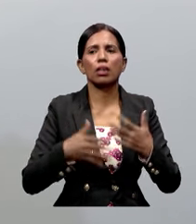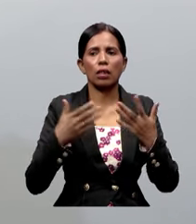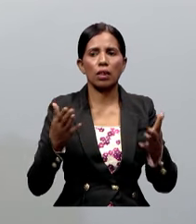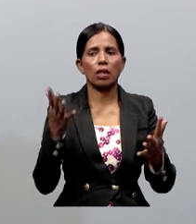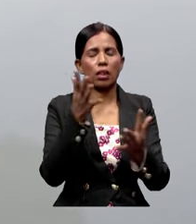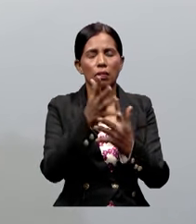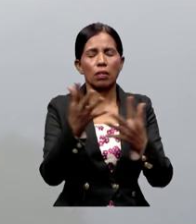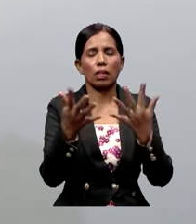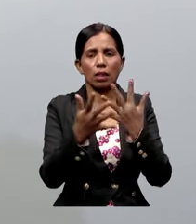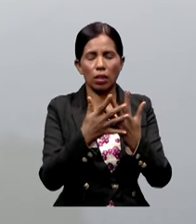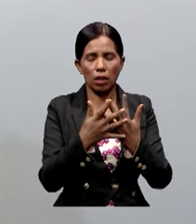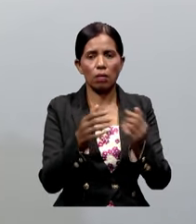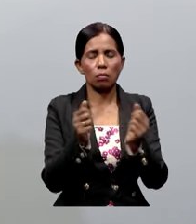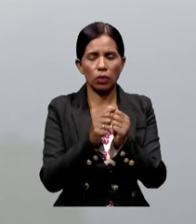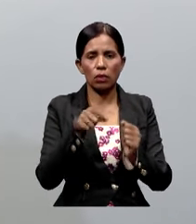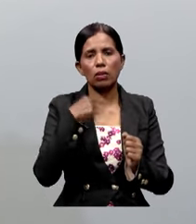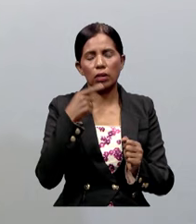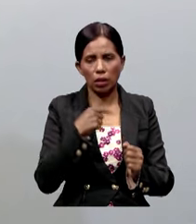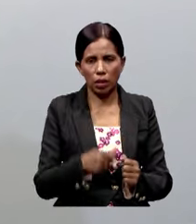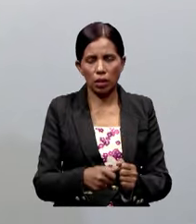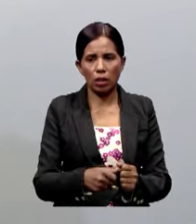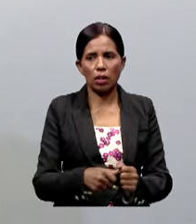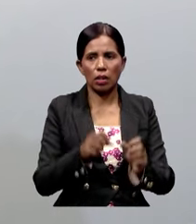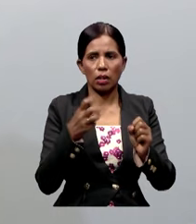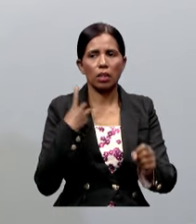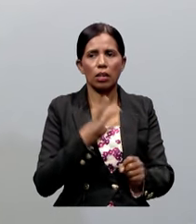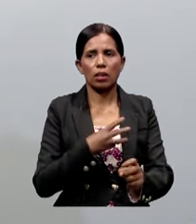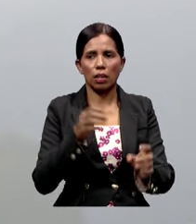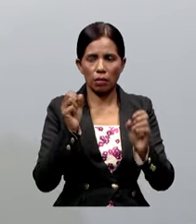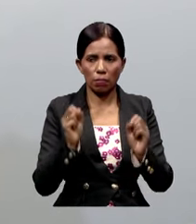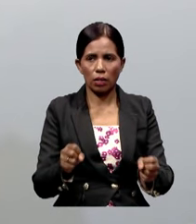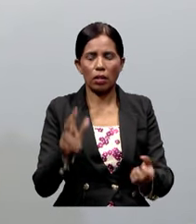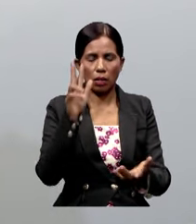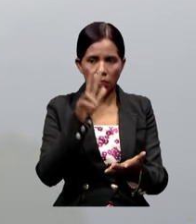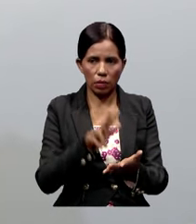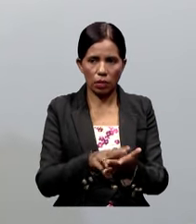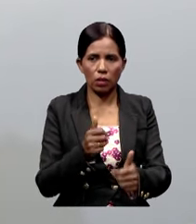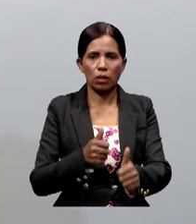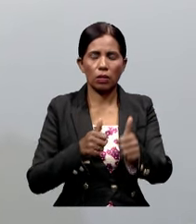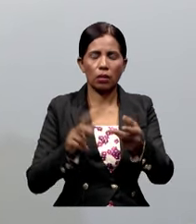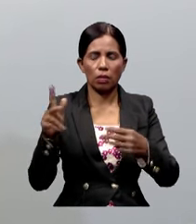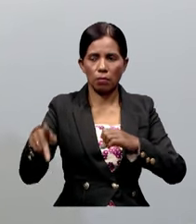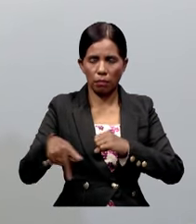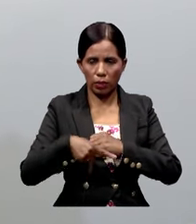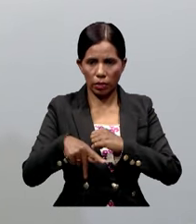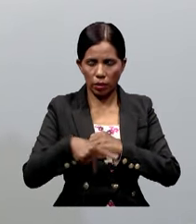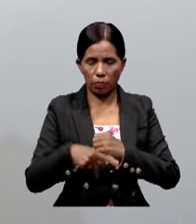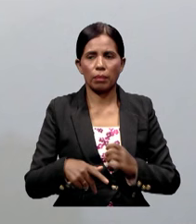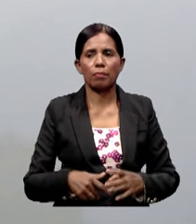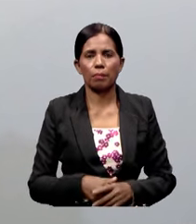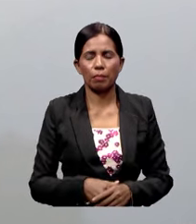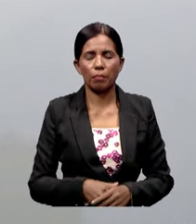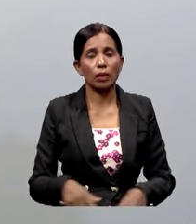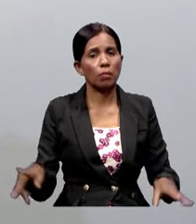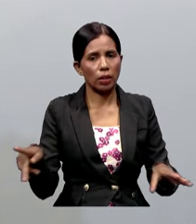hamutu hose dia ting ki explique ida ne mak kita bele aprova tuir ni participasan tamba ida